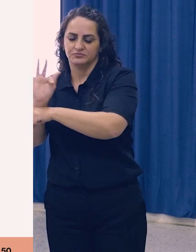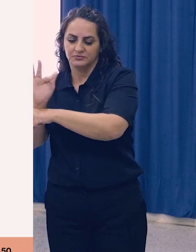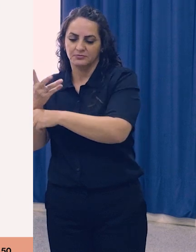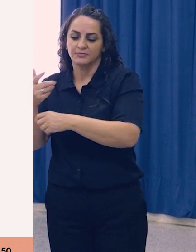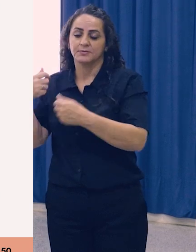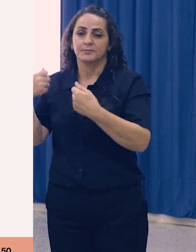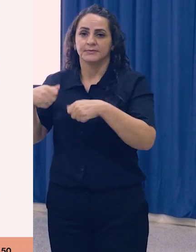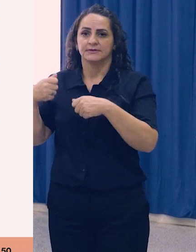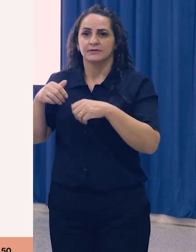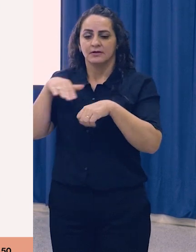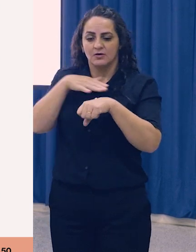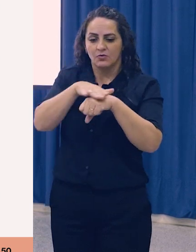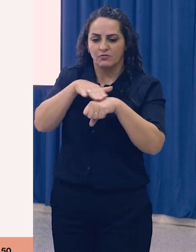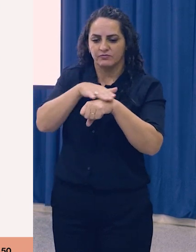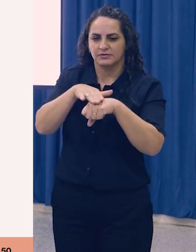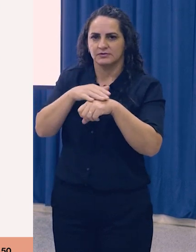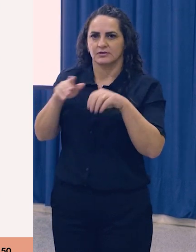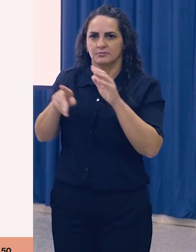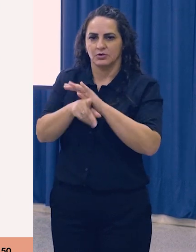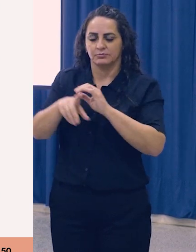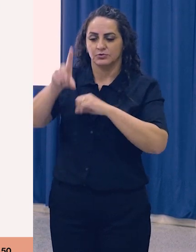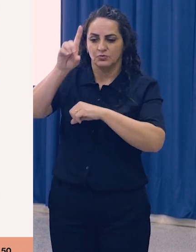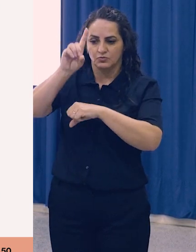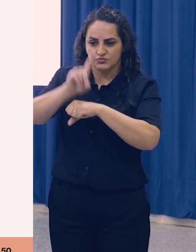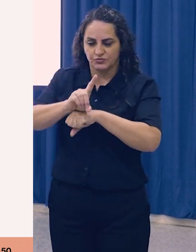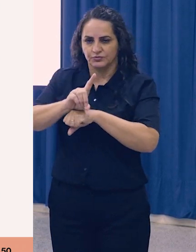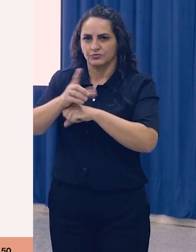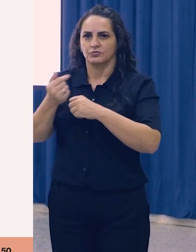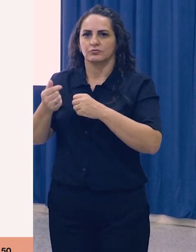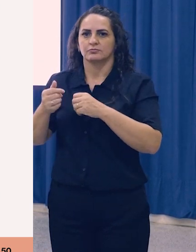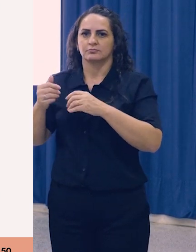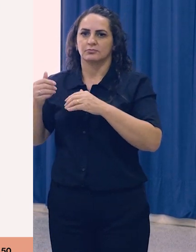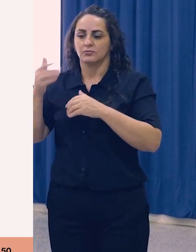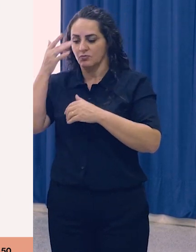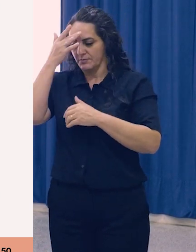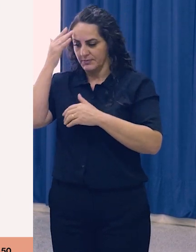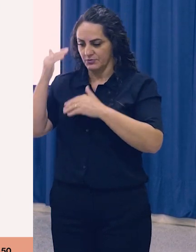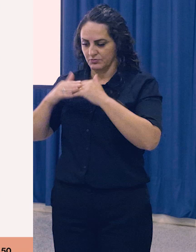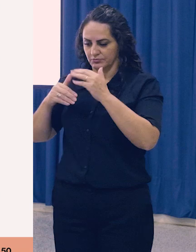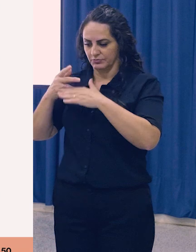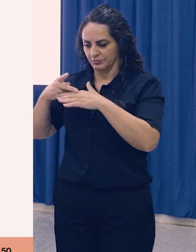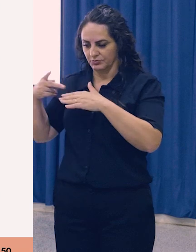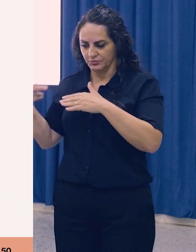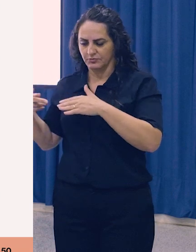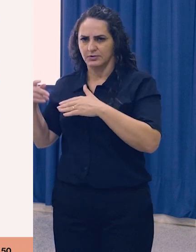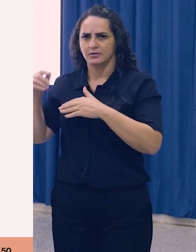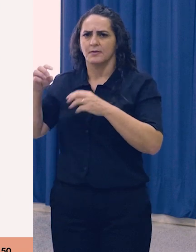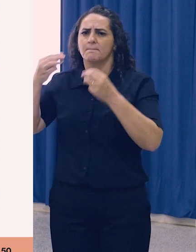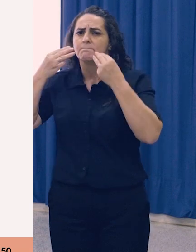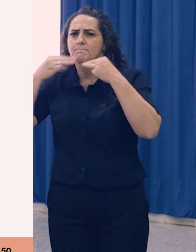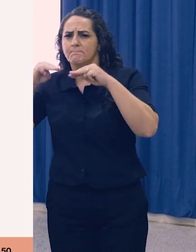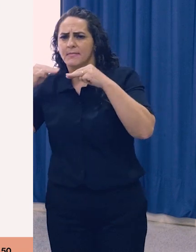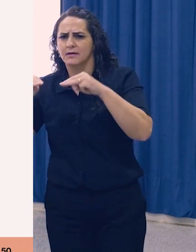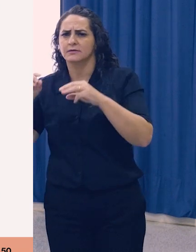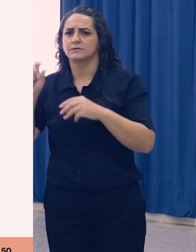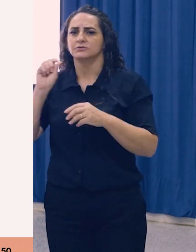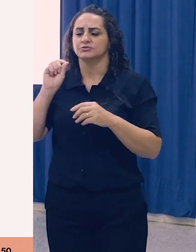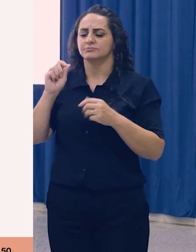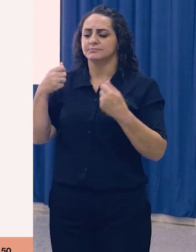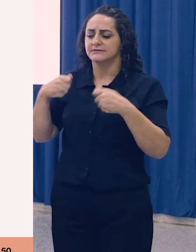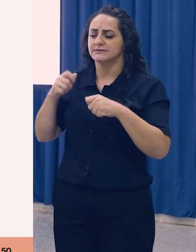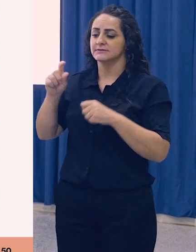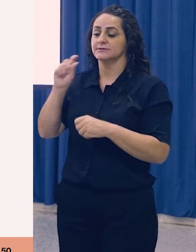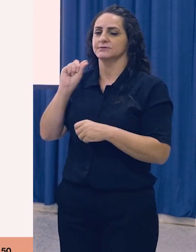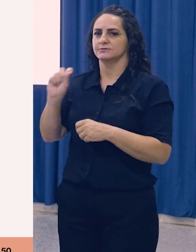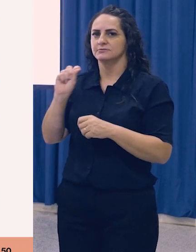preciso conversar com o assistente de direção, com a própria produção, dizer o que você precisa, você como marketing precisa, para poder alinhar